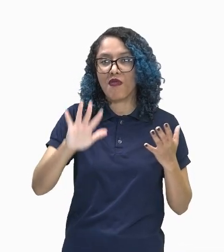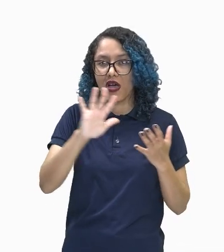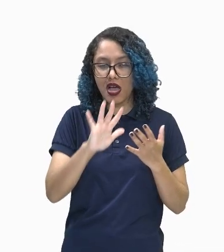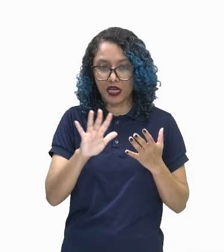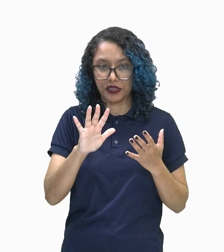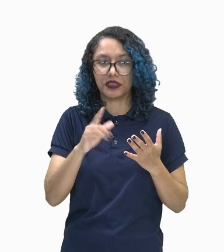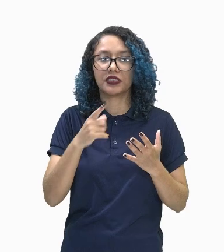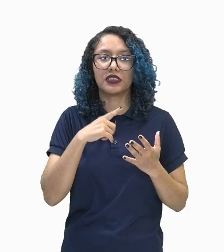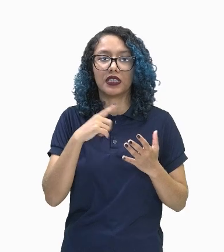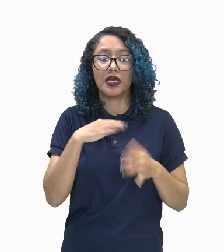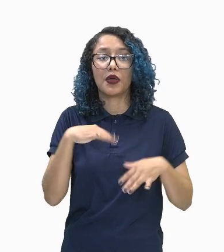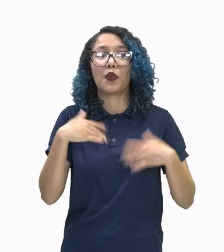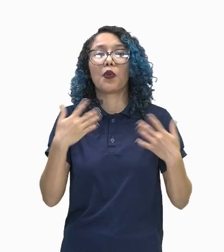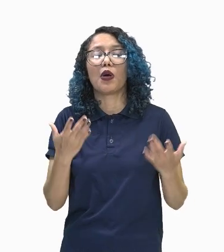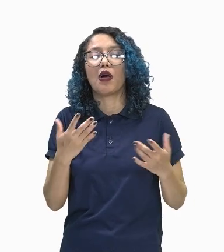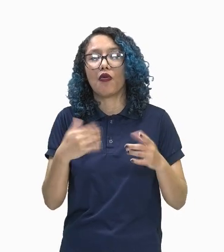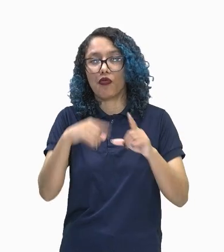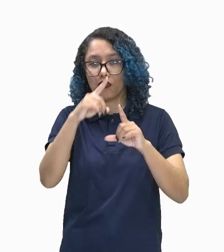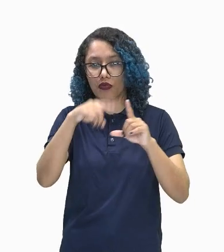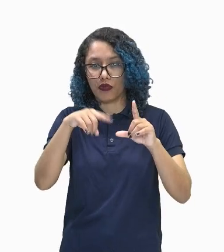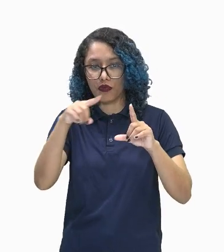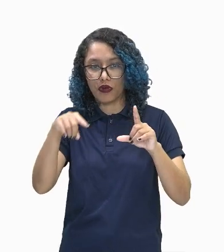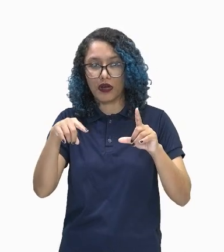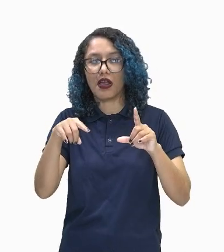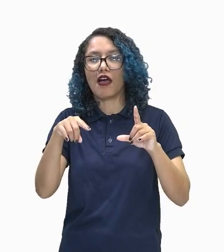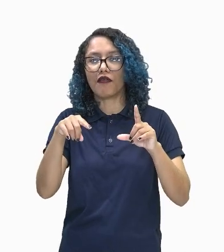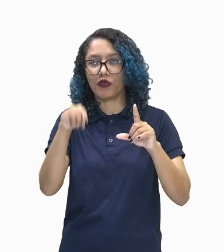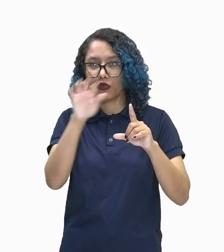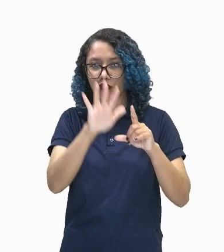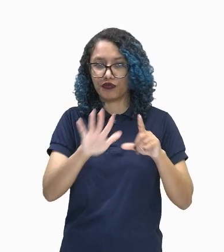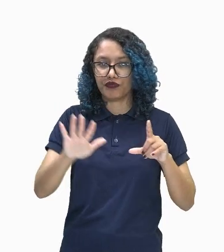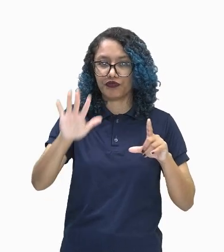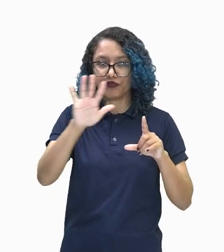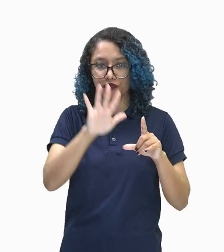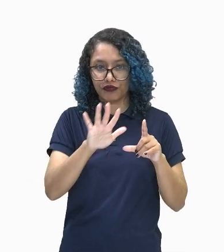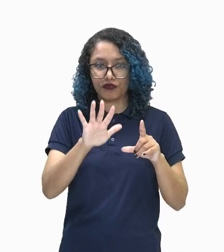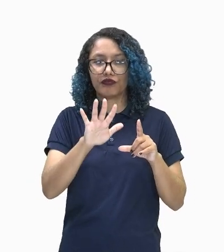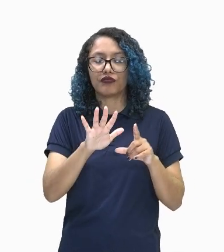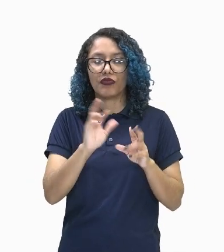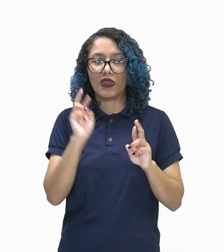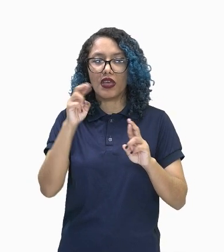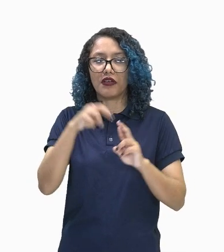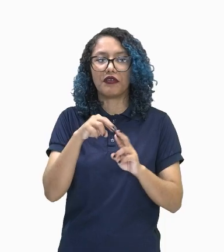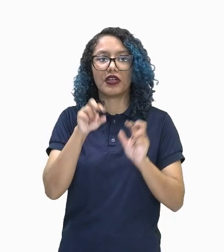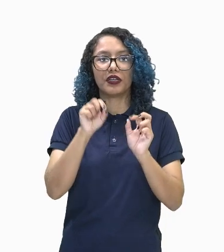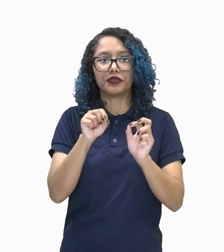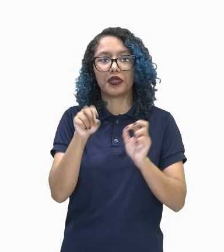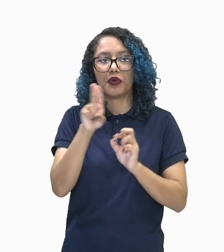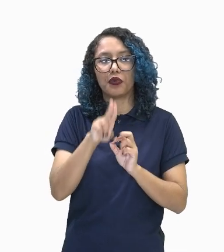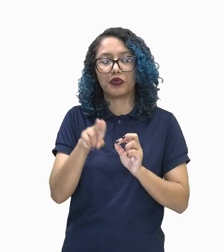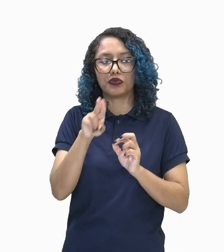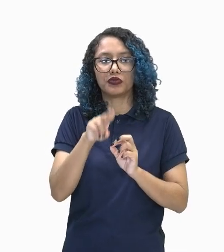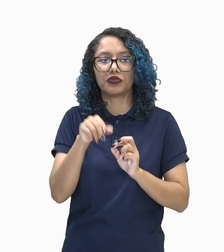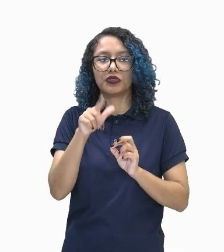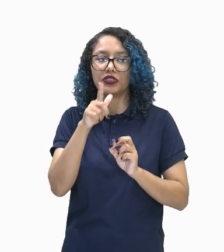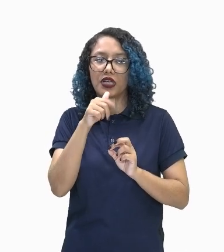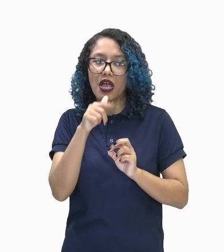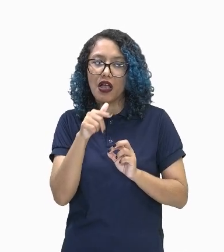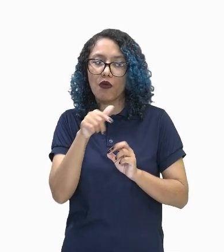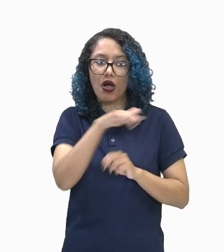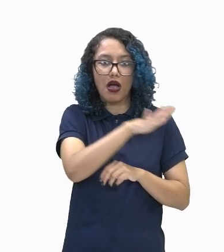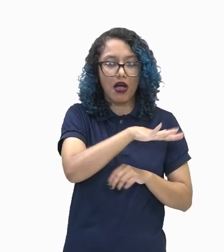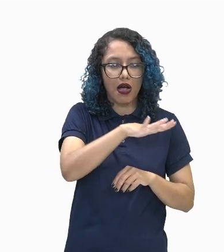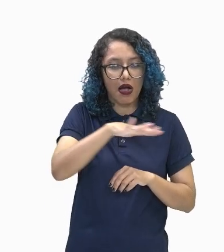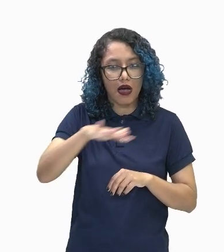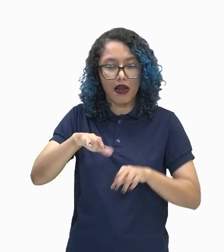infográficos ilustrativos sobre o consumo de água em diferentes setores. Então, a